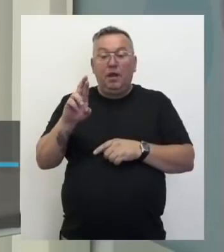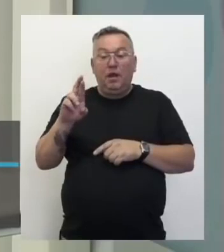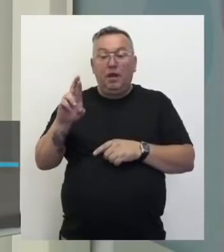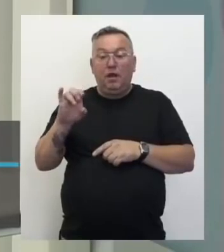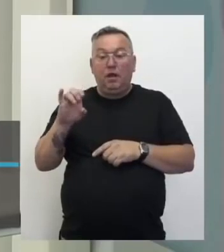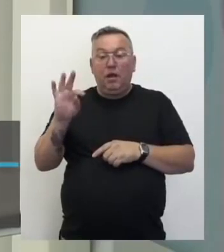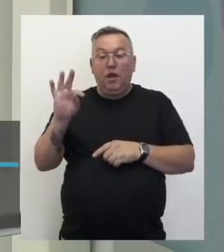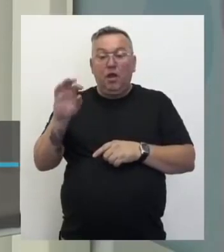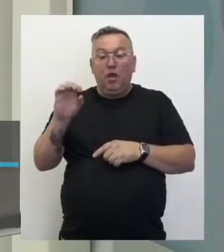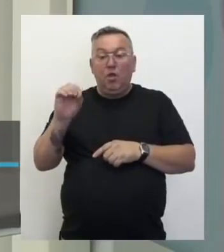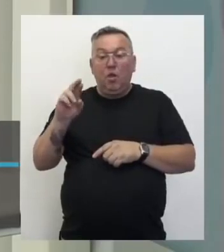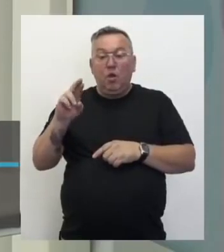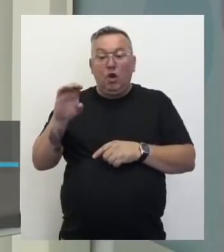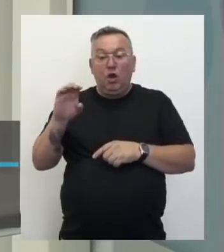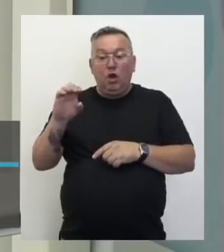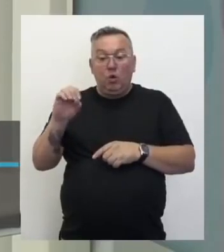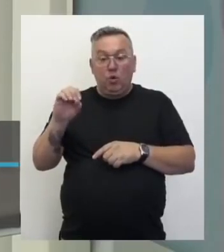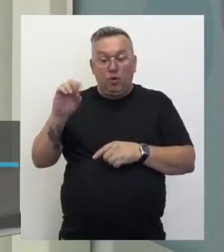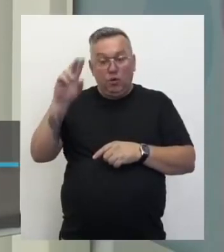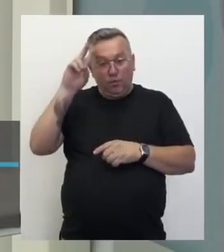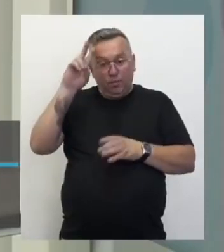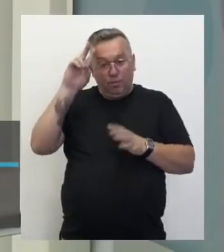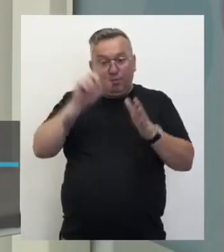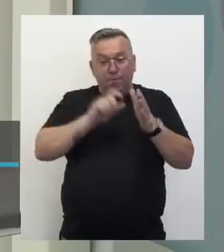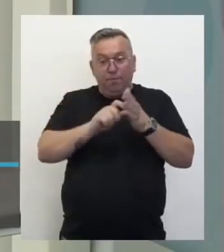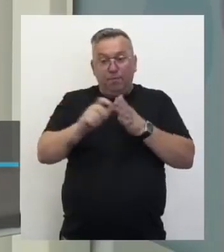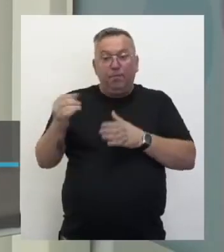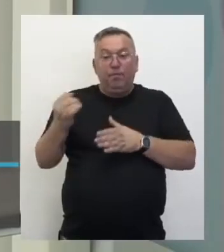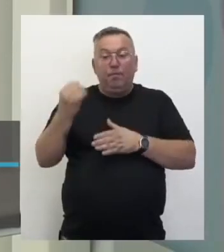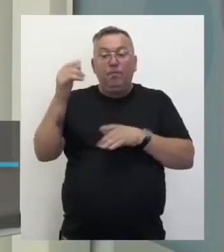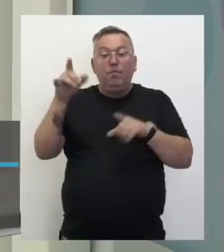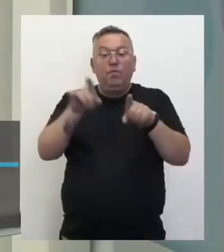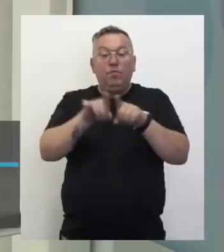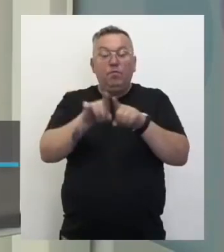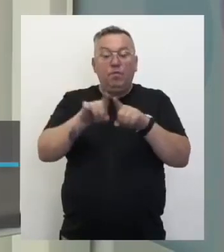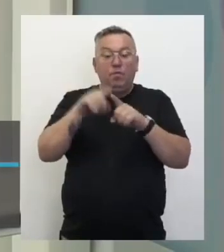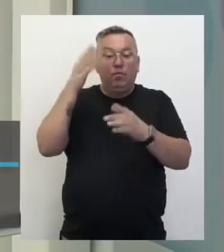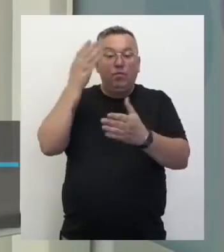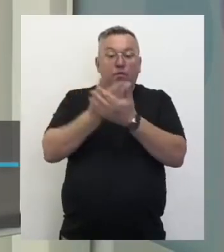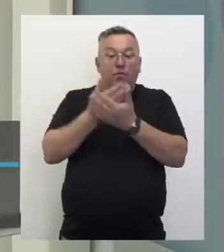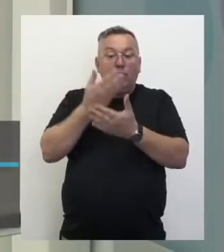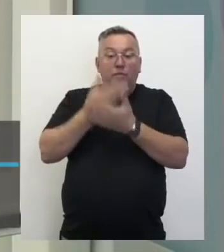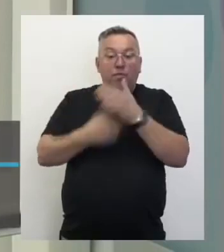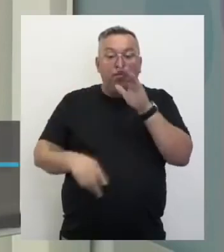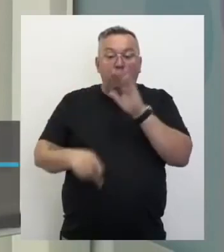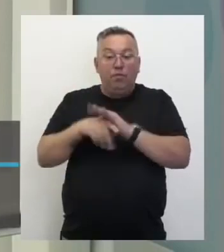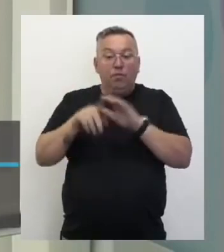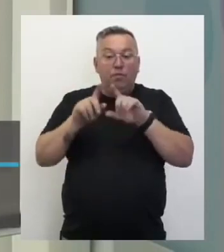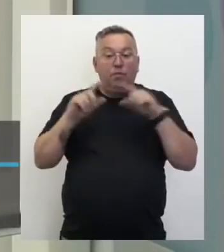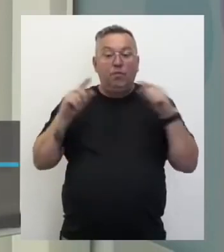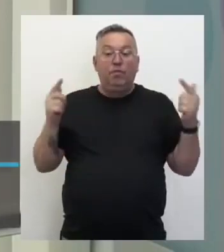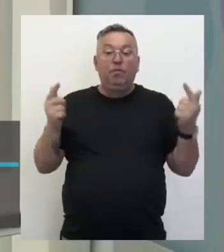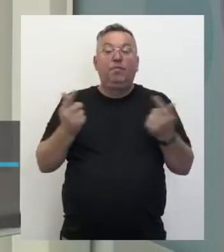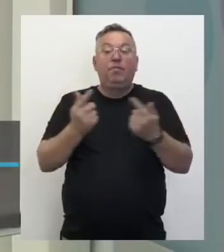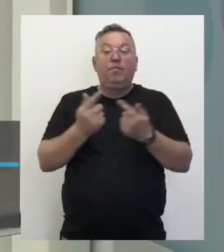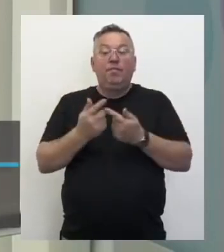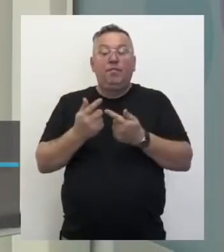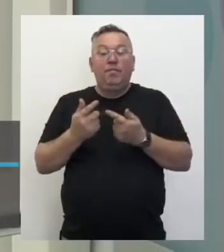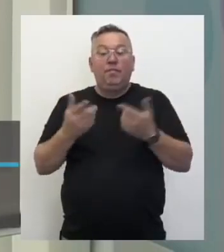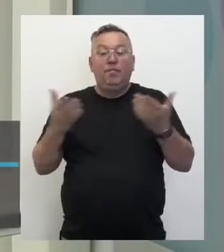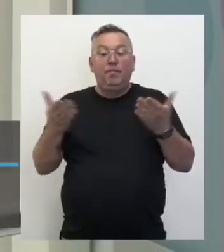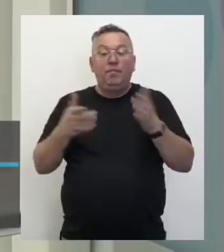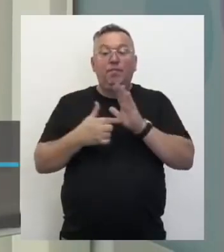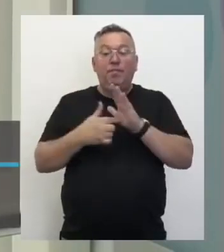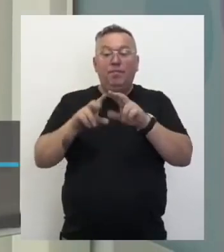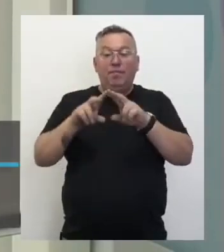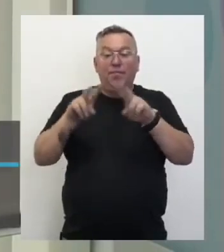nós vamos lembrar de outros conceitos importantes também para o estudo para a geografia. Então, na apresentação do